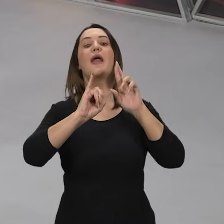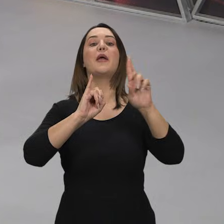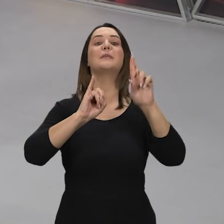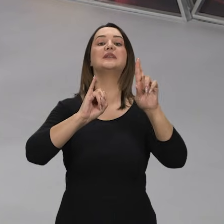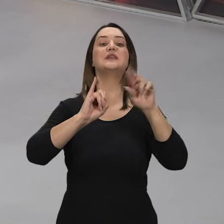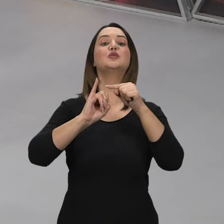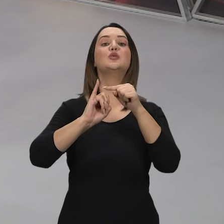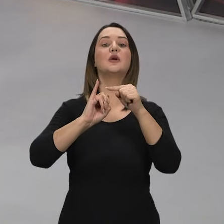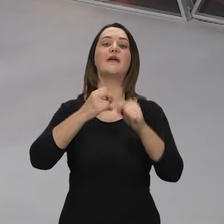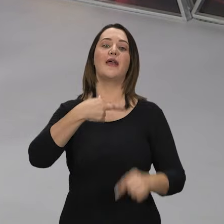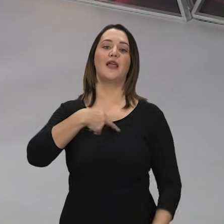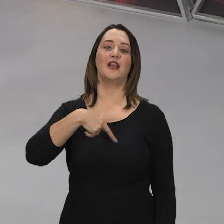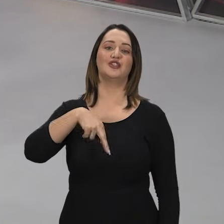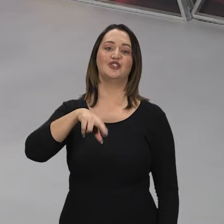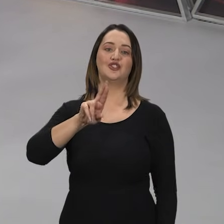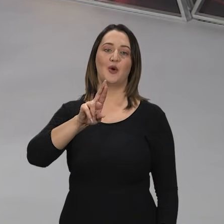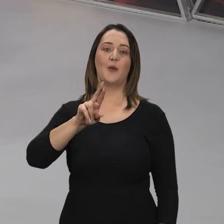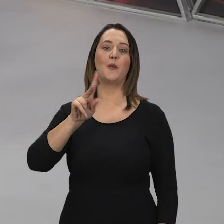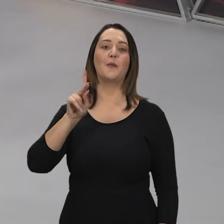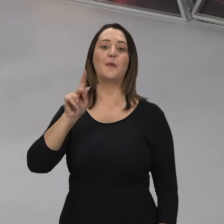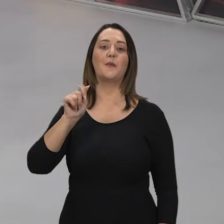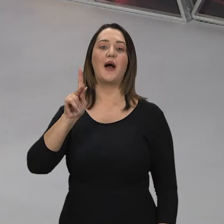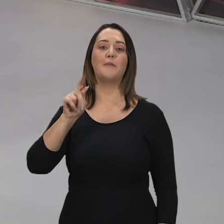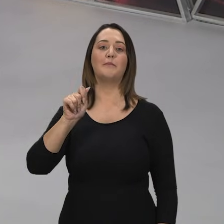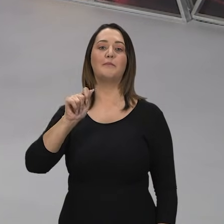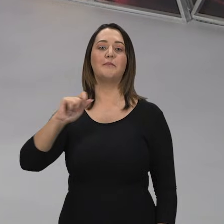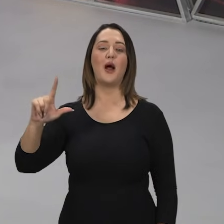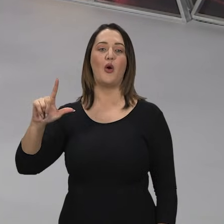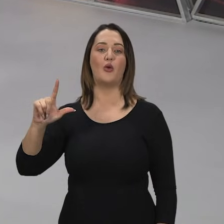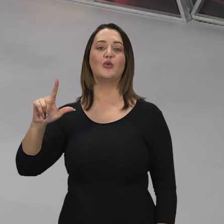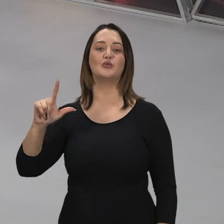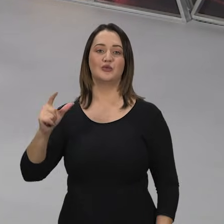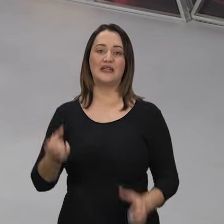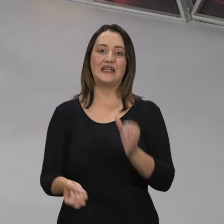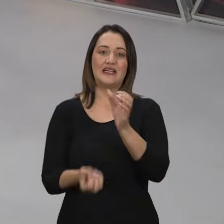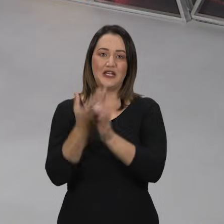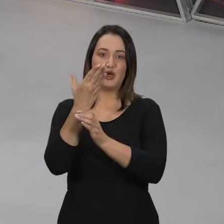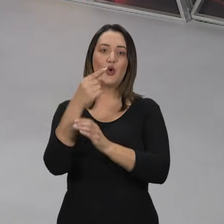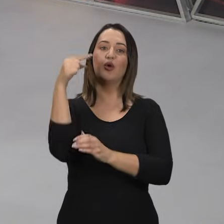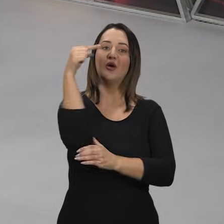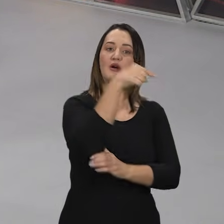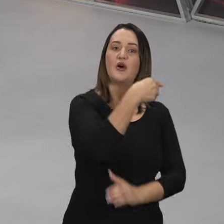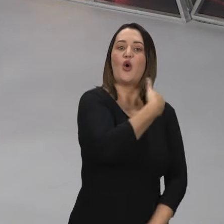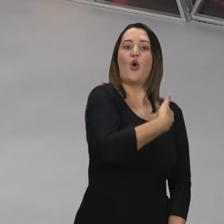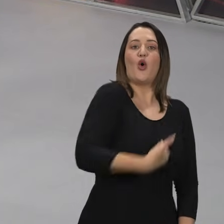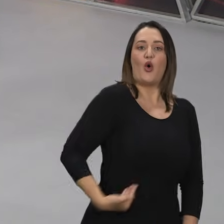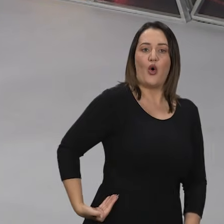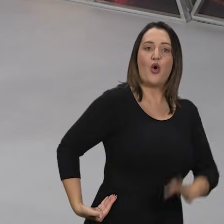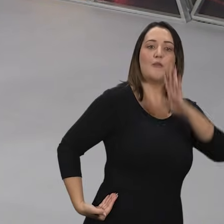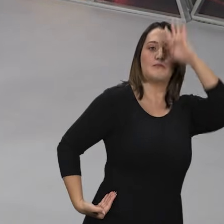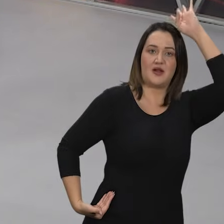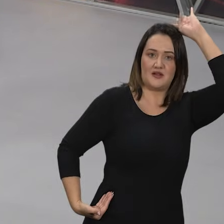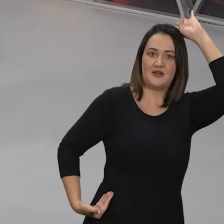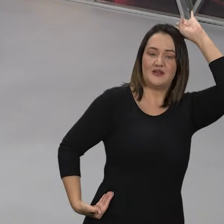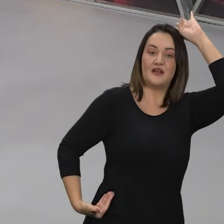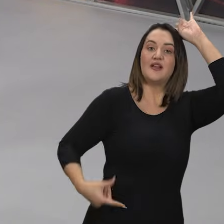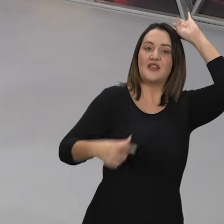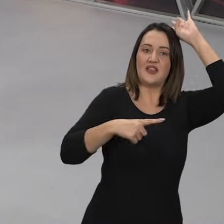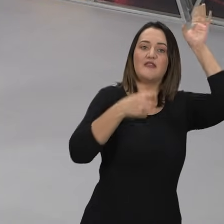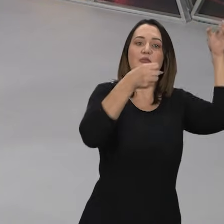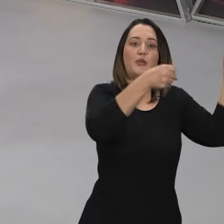representa o poder religioso, papal, que surgiria em Roma e que teve o seu domínio,